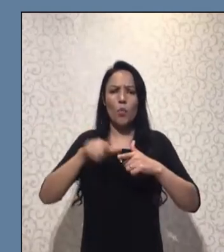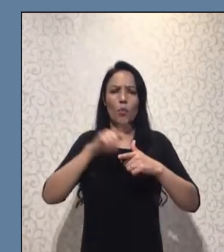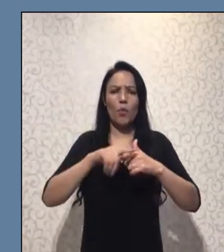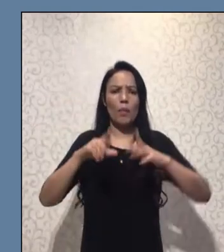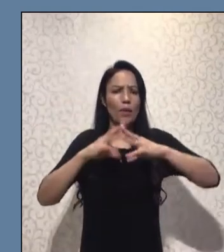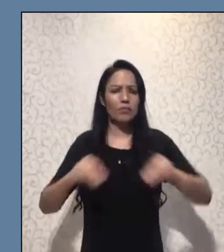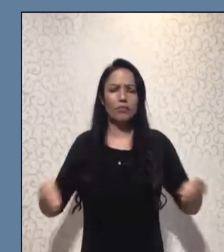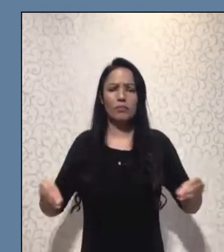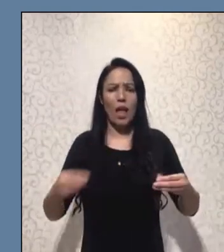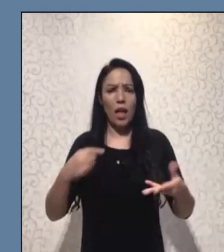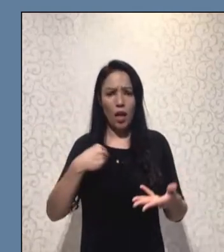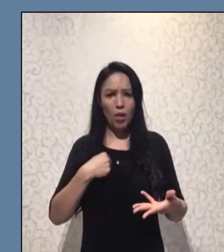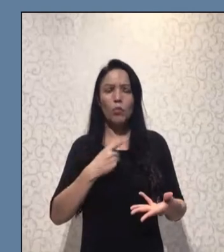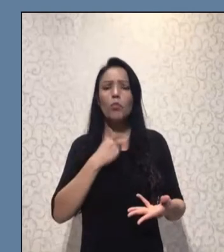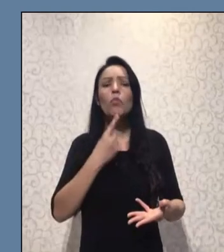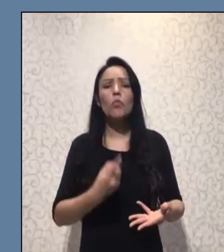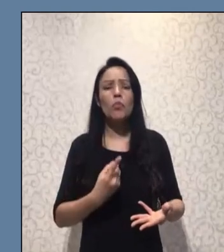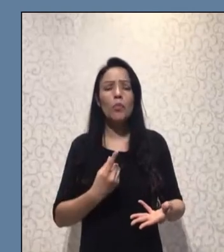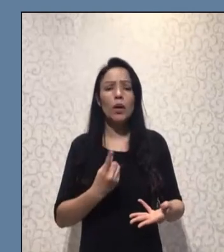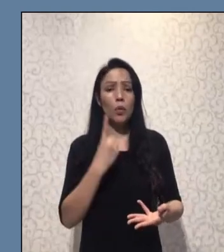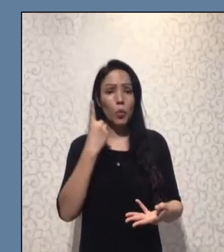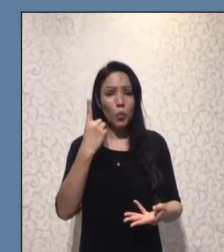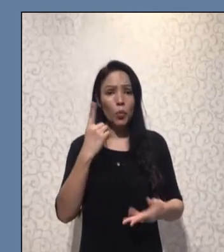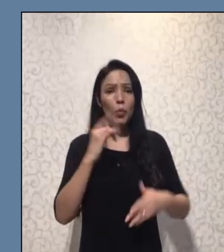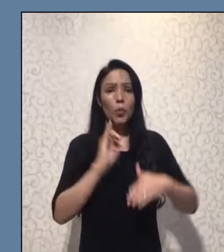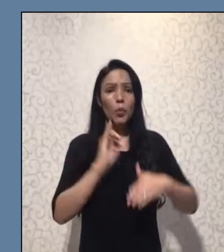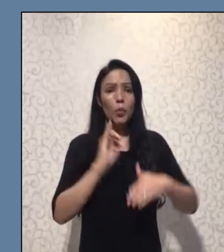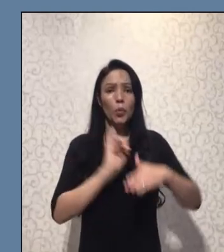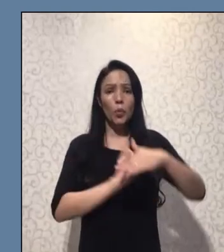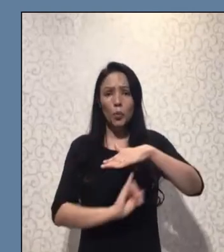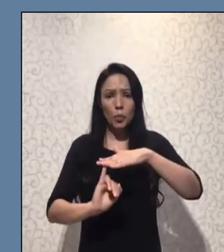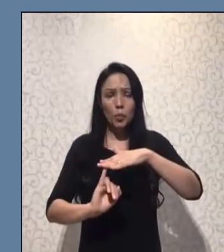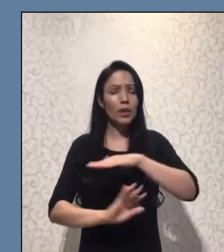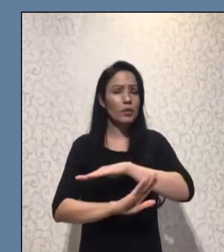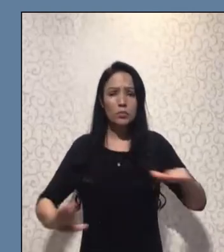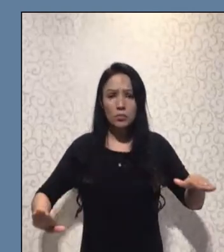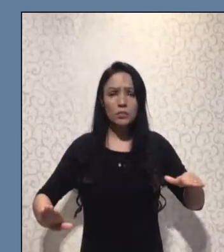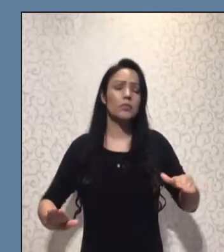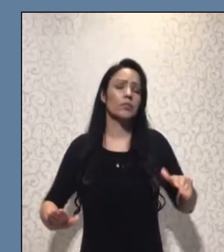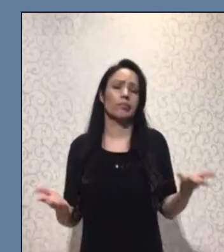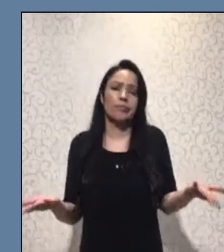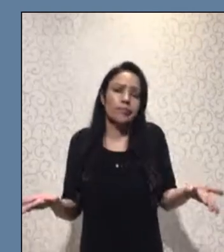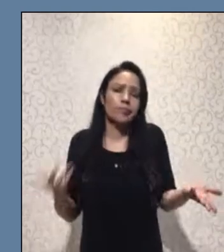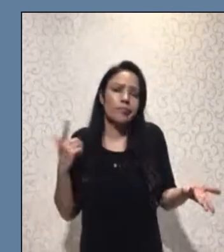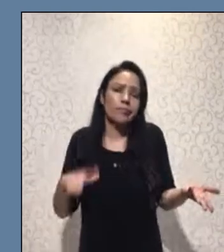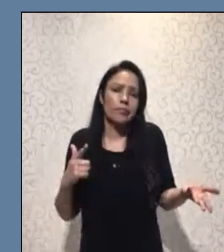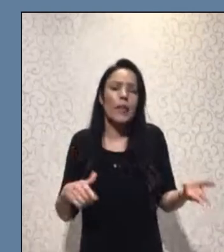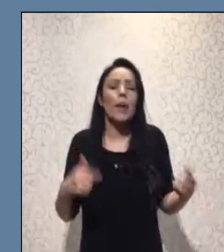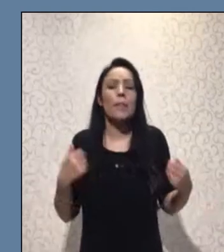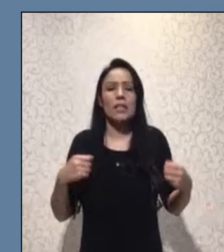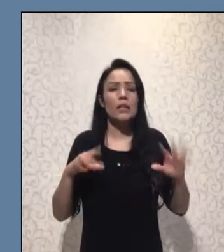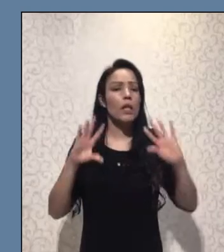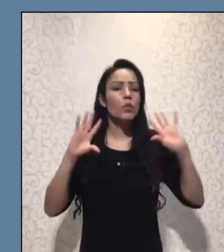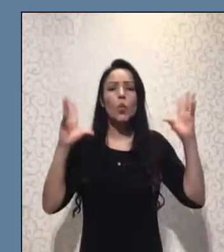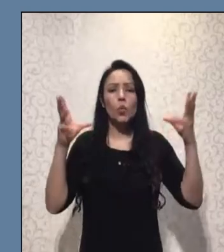Uma instituição só não resolve esse problema. Eu acho que é uma política geral com